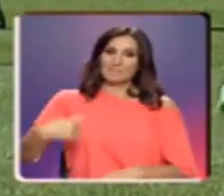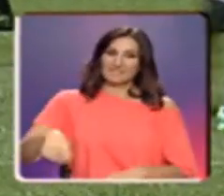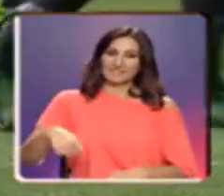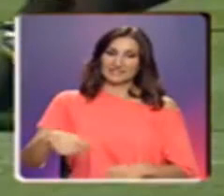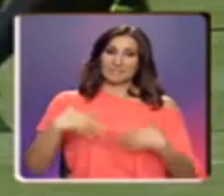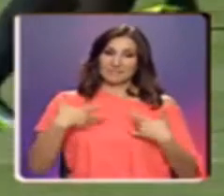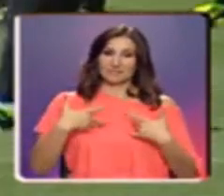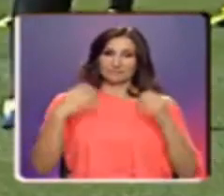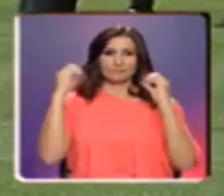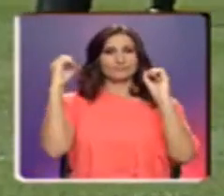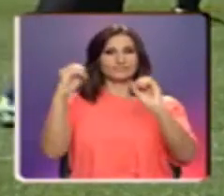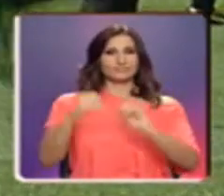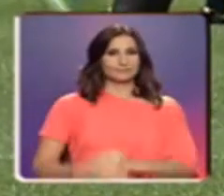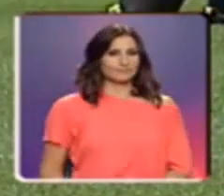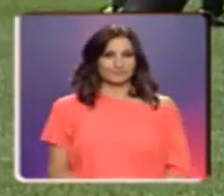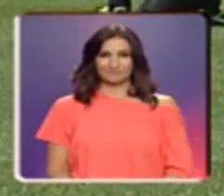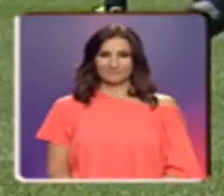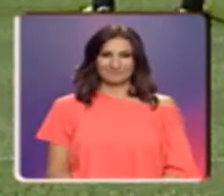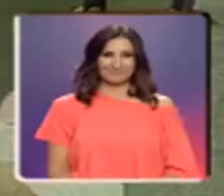Sem Medo.